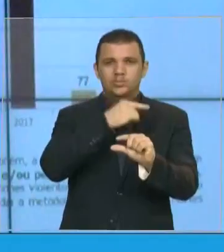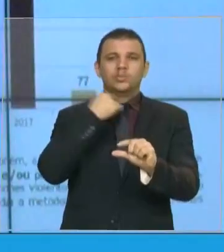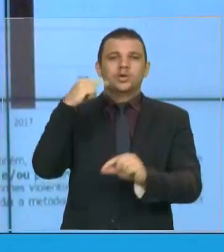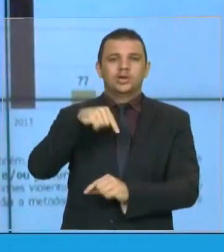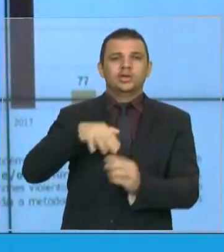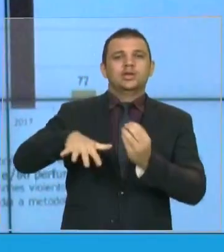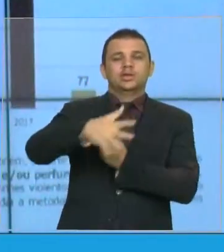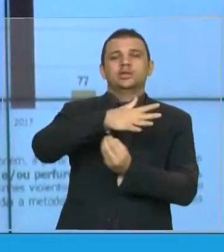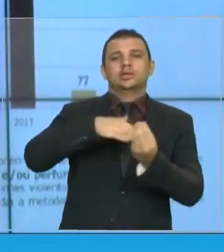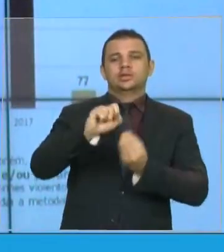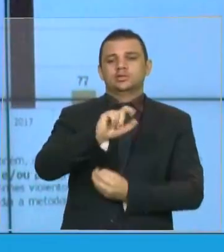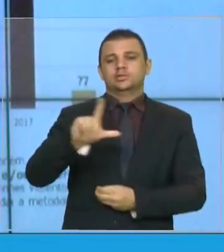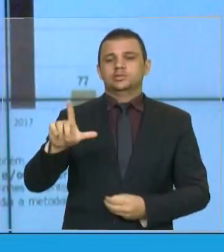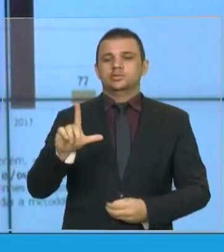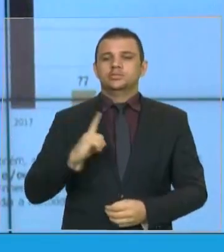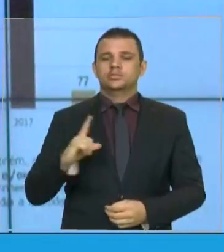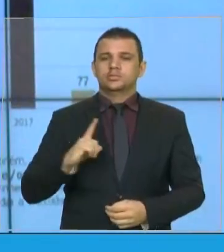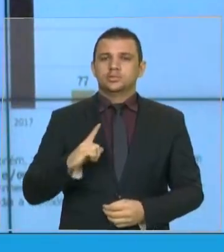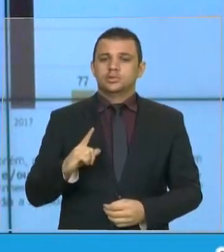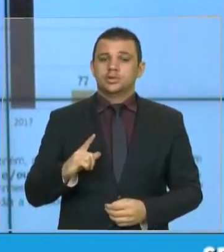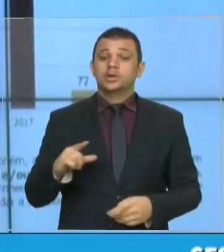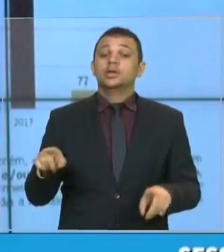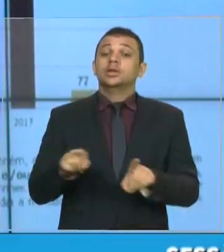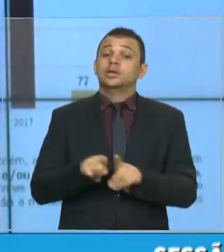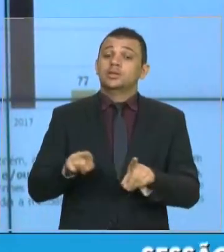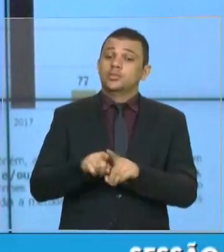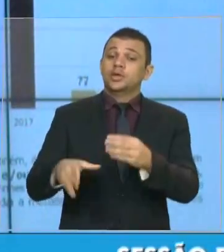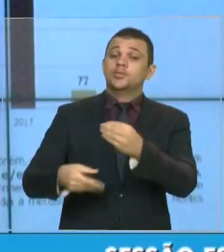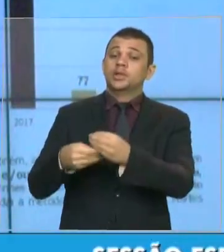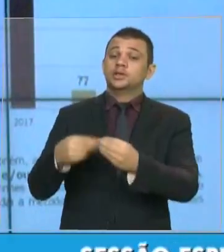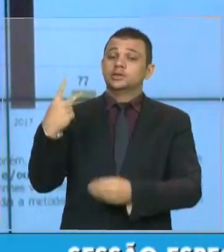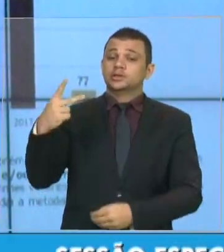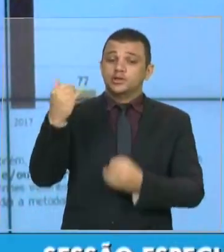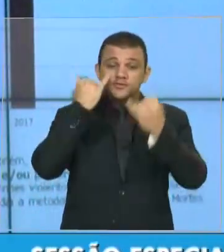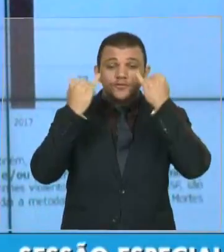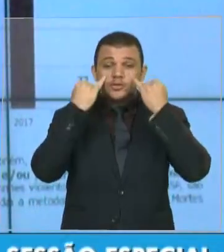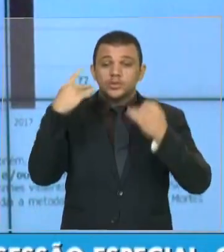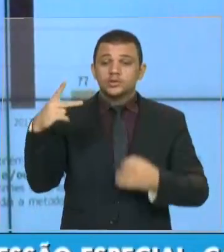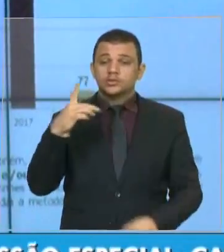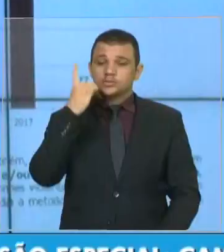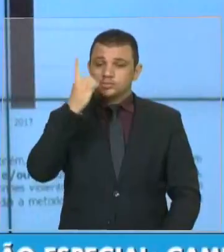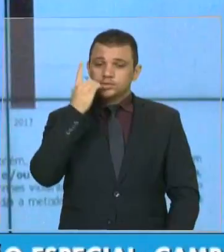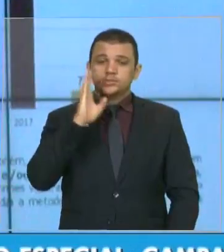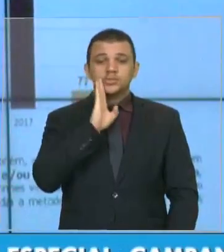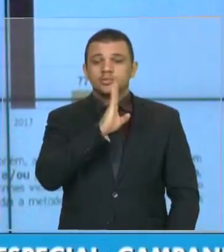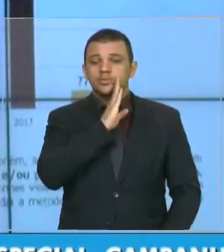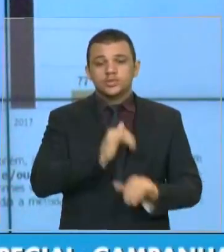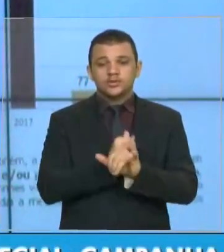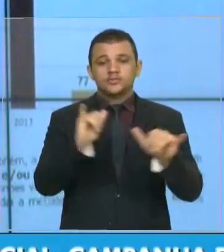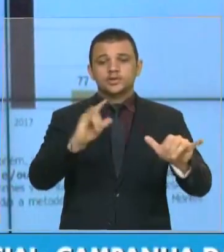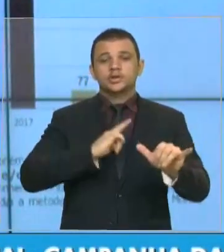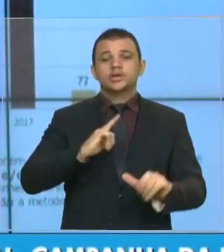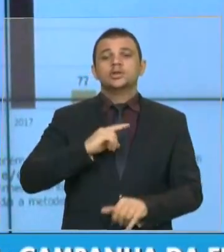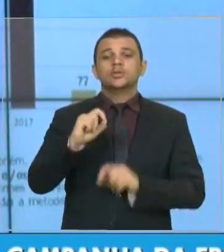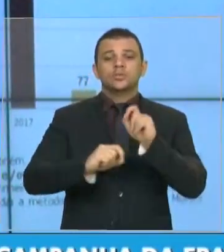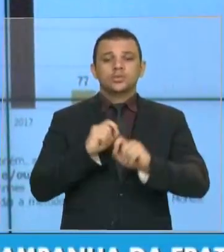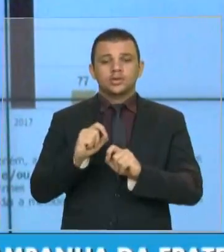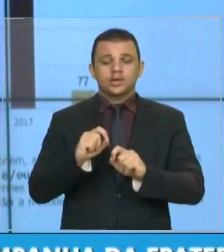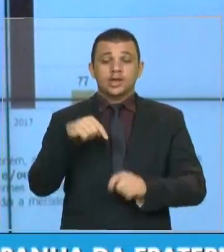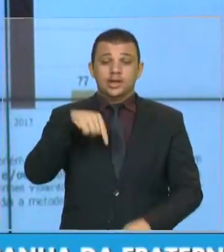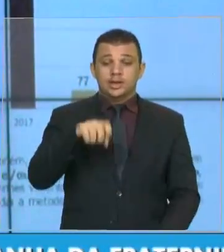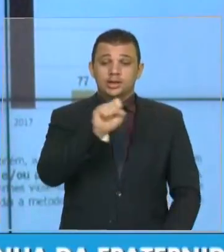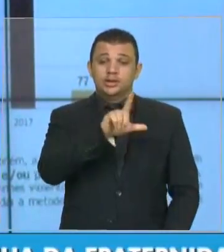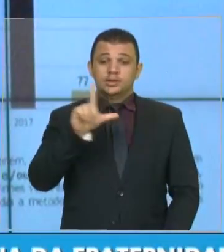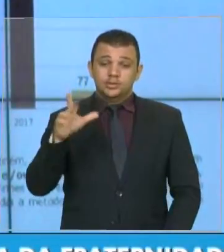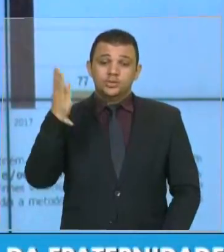junta àquela informação que o deputado deu, que o São Luís saiu agora do ranking das 50